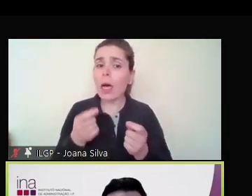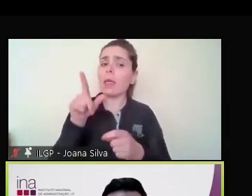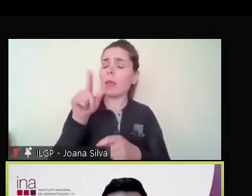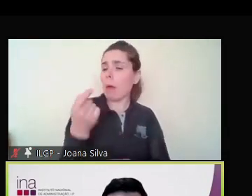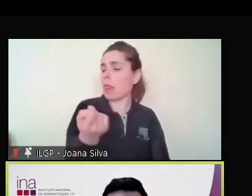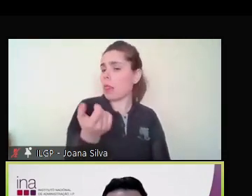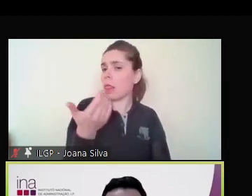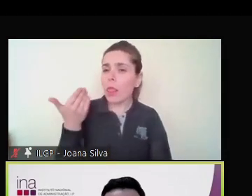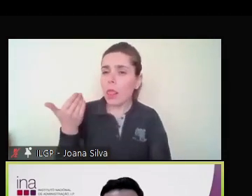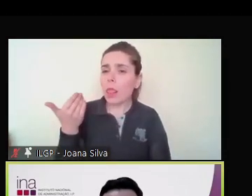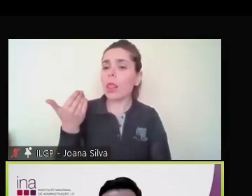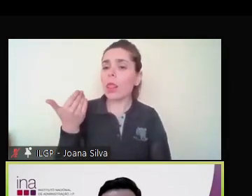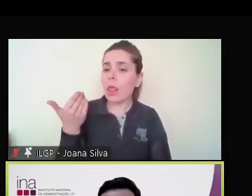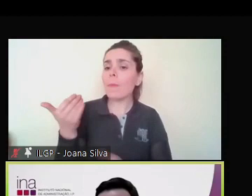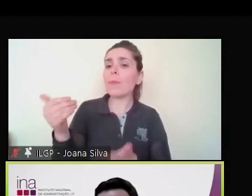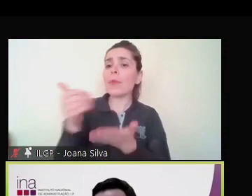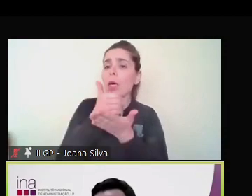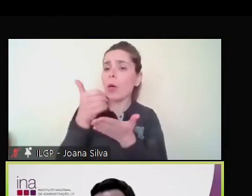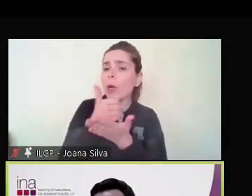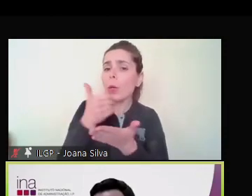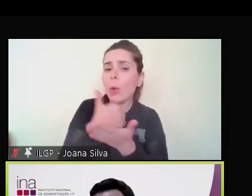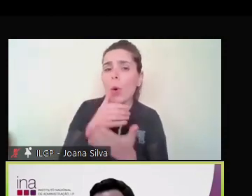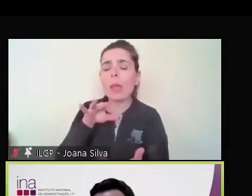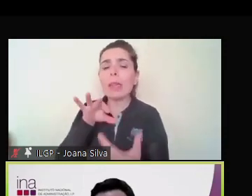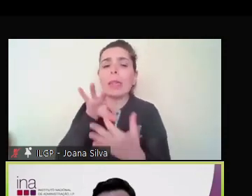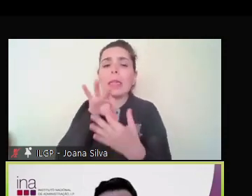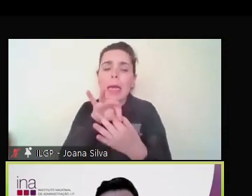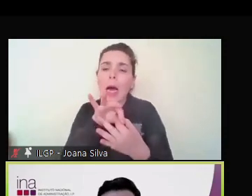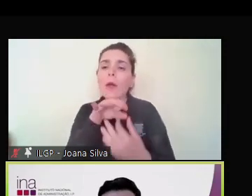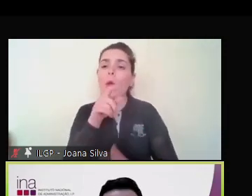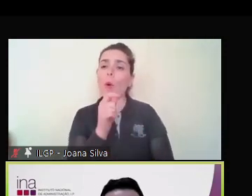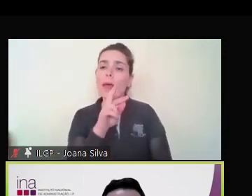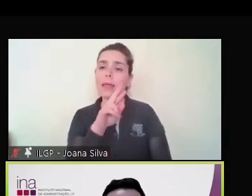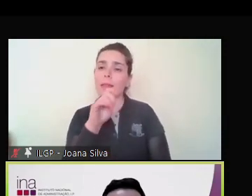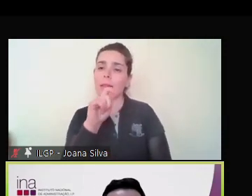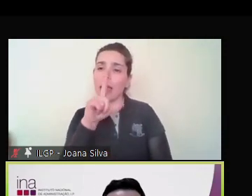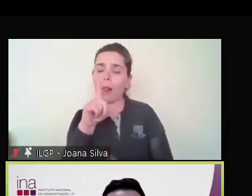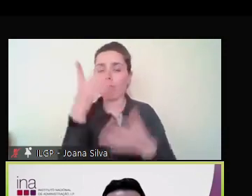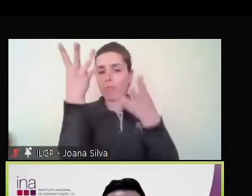recém-lançados recursos na área do Excel, que têm sido um sucesso